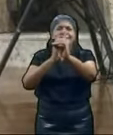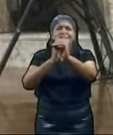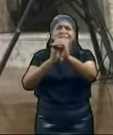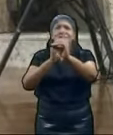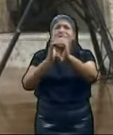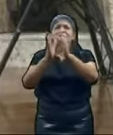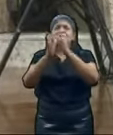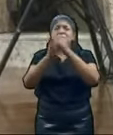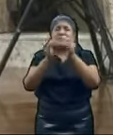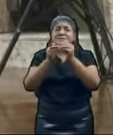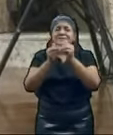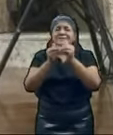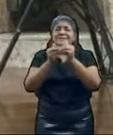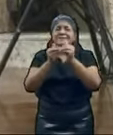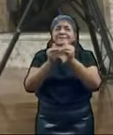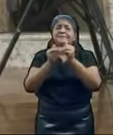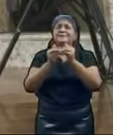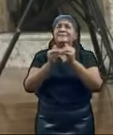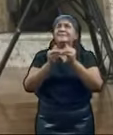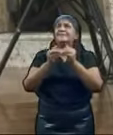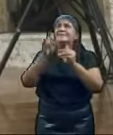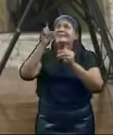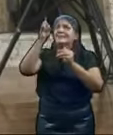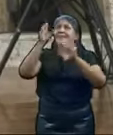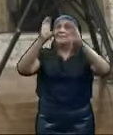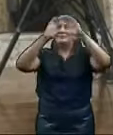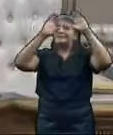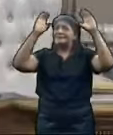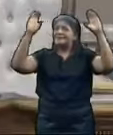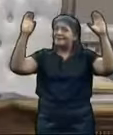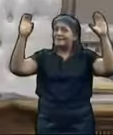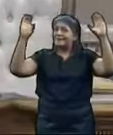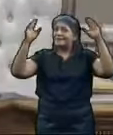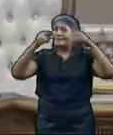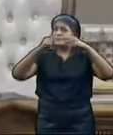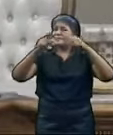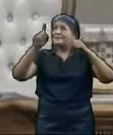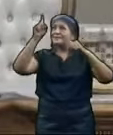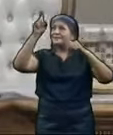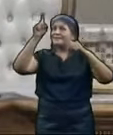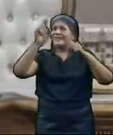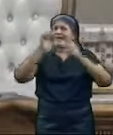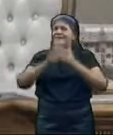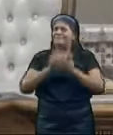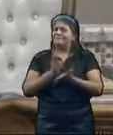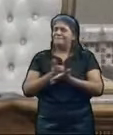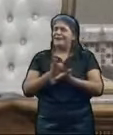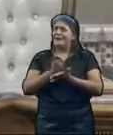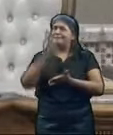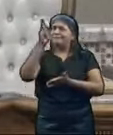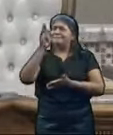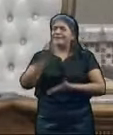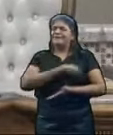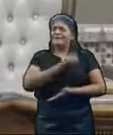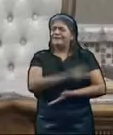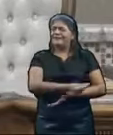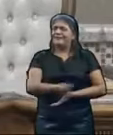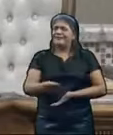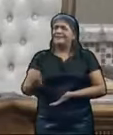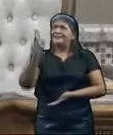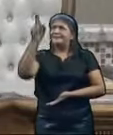e não pela comida que perece é mas pela comida que permanece para a vida eterna